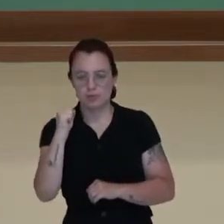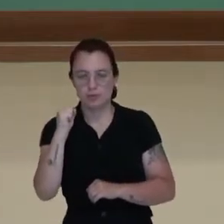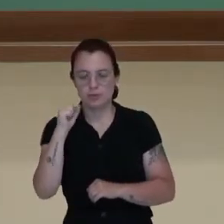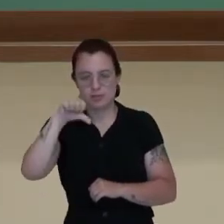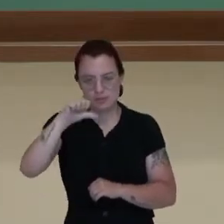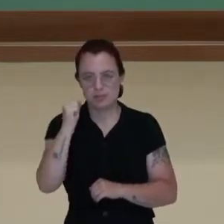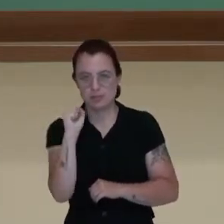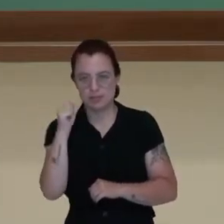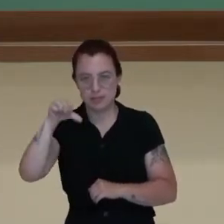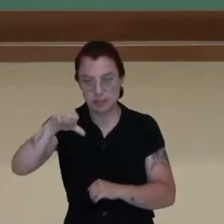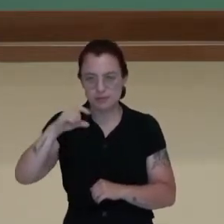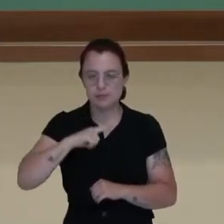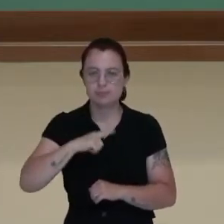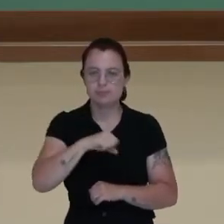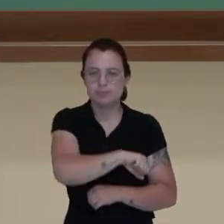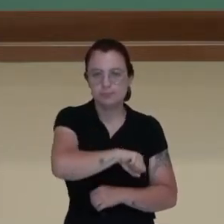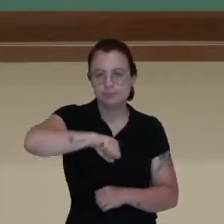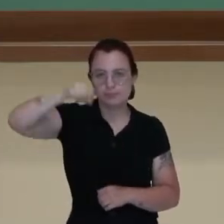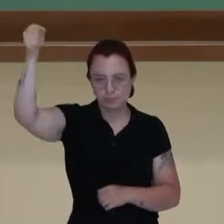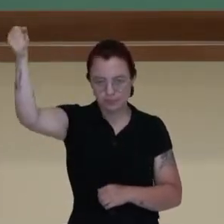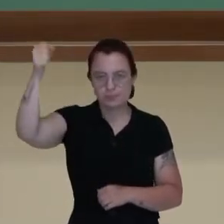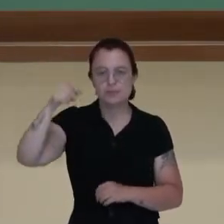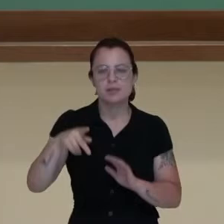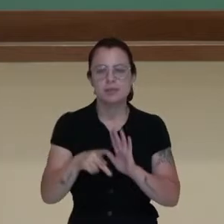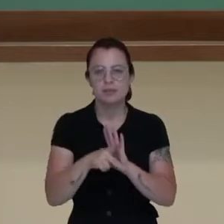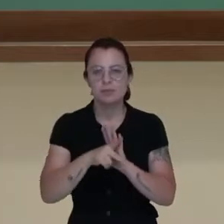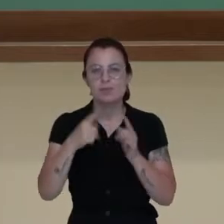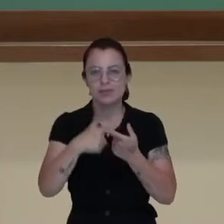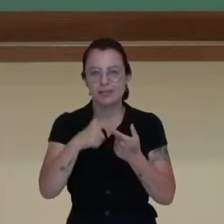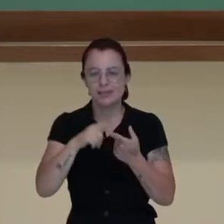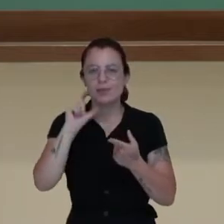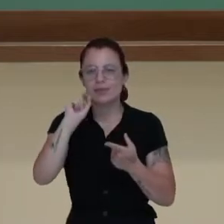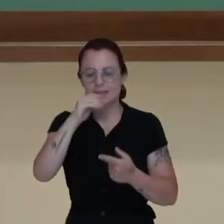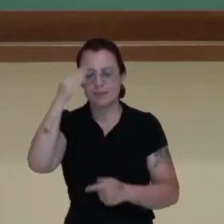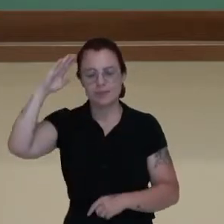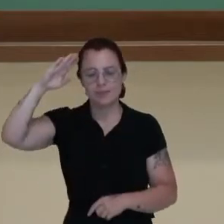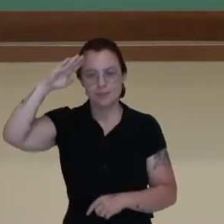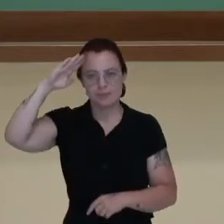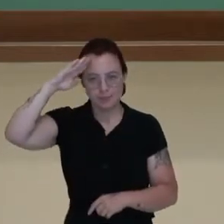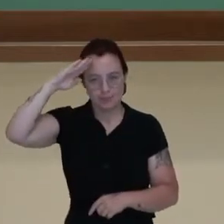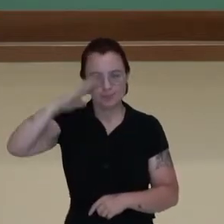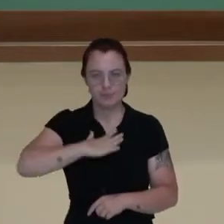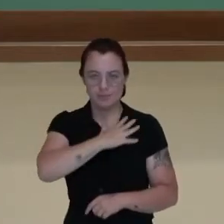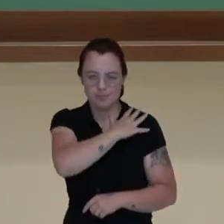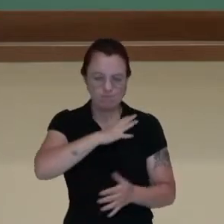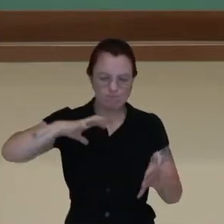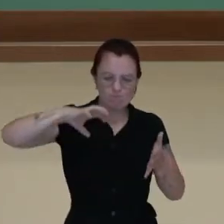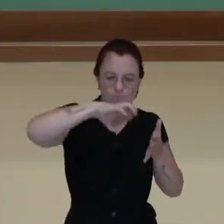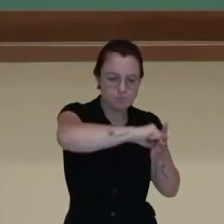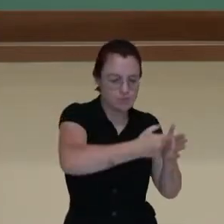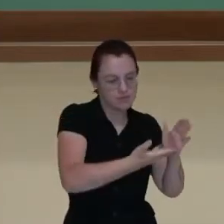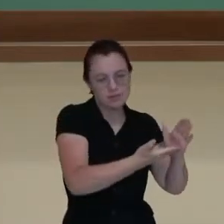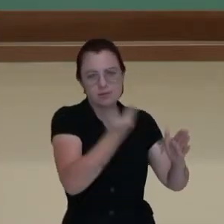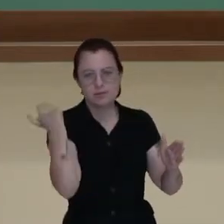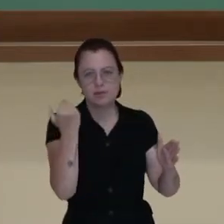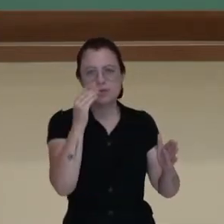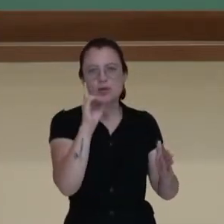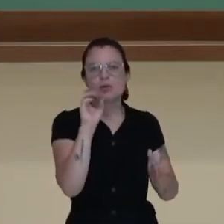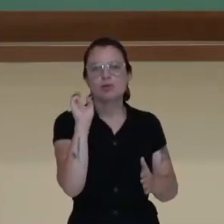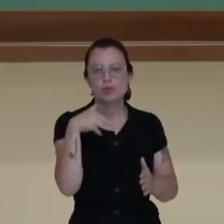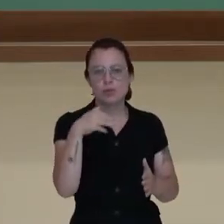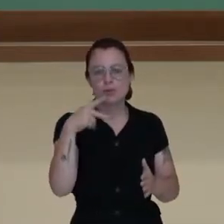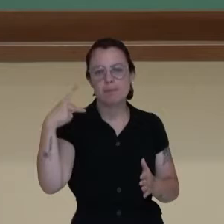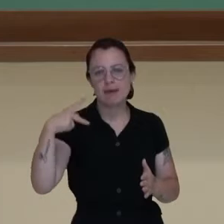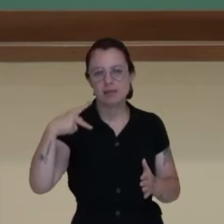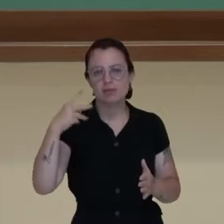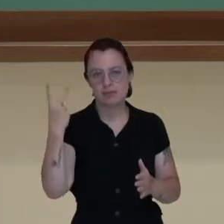a República do Brasil através de um golpe militar. Os militares conseguiram tirar Dom Pedro II do poder e o Brasil